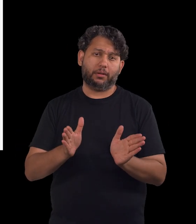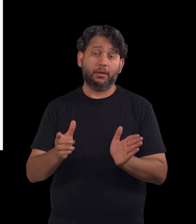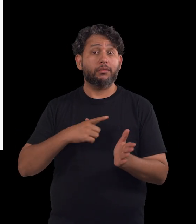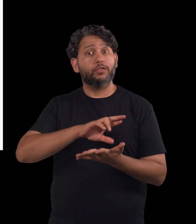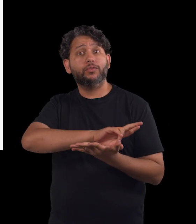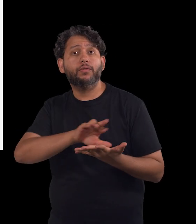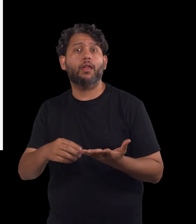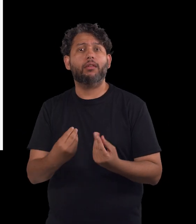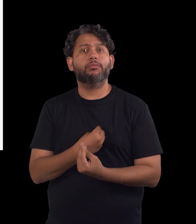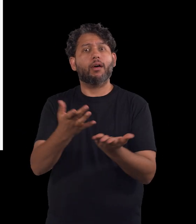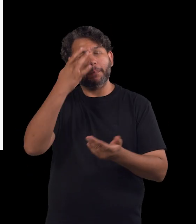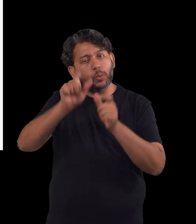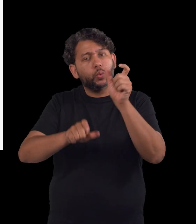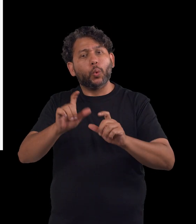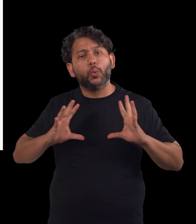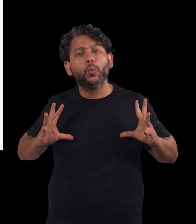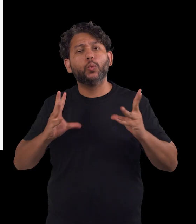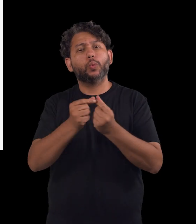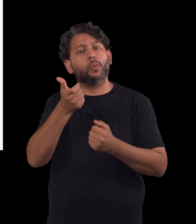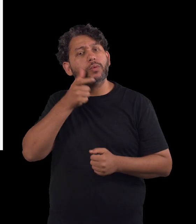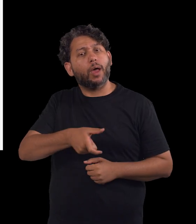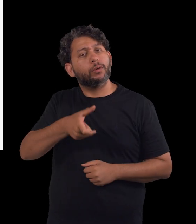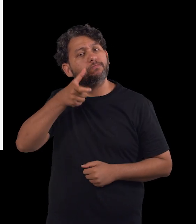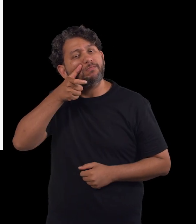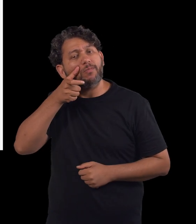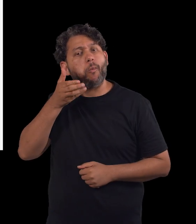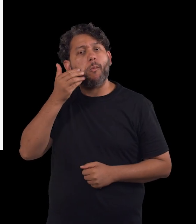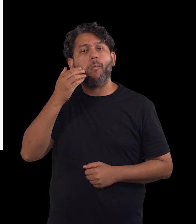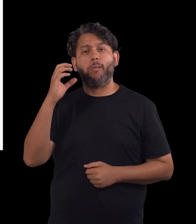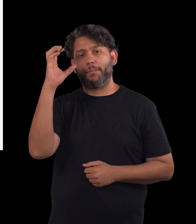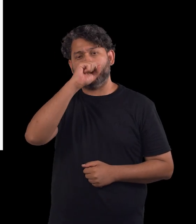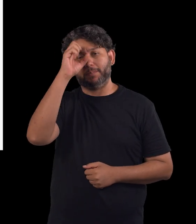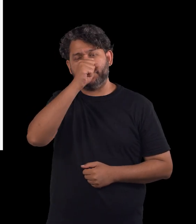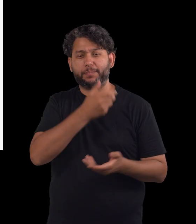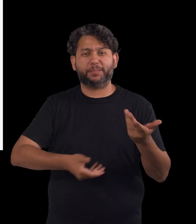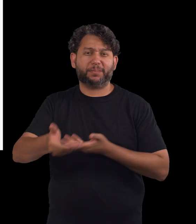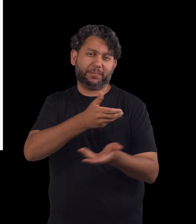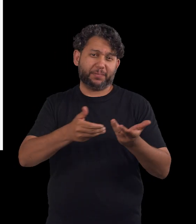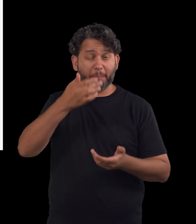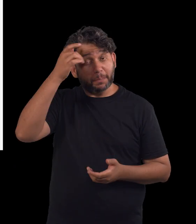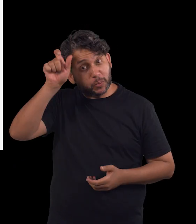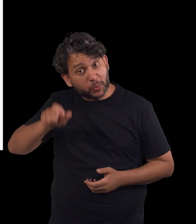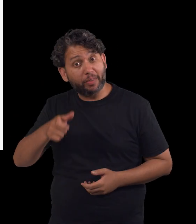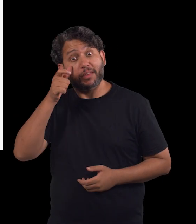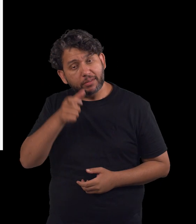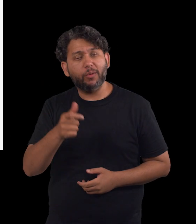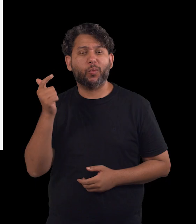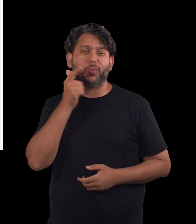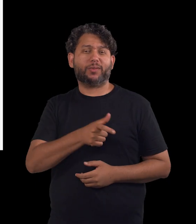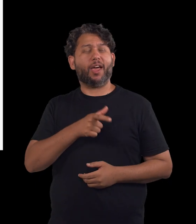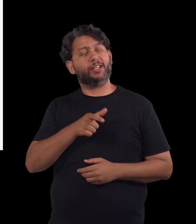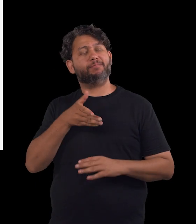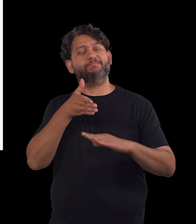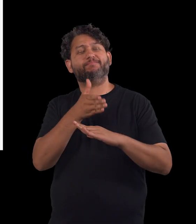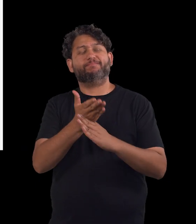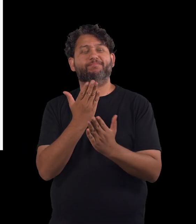com recursos que visam democratizar o acesso ao conteúdo, atendendo de forma direta todas as pessoas que se interessem pelo